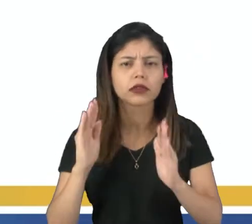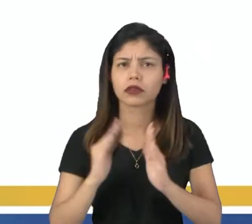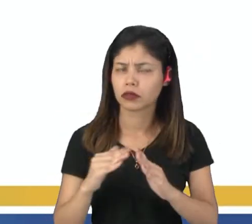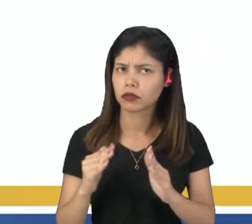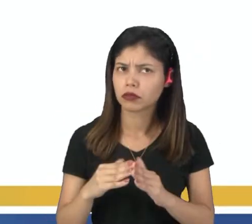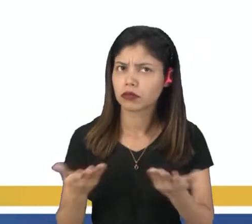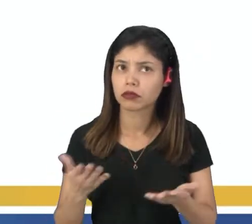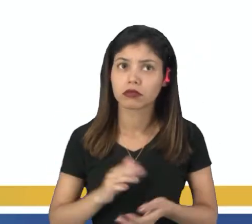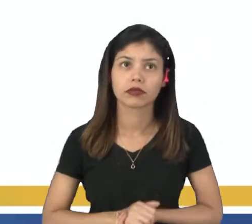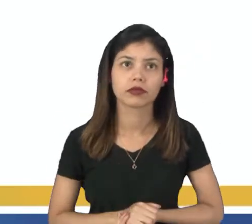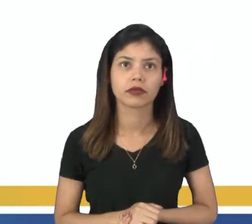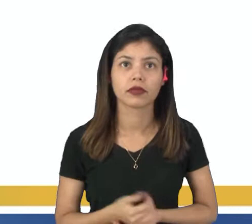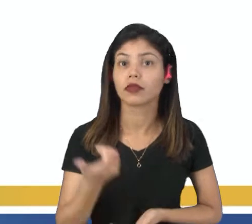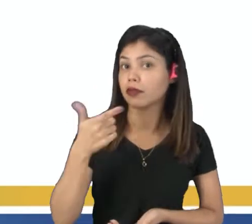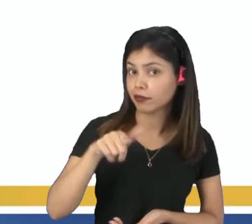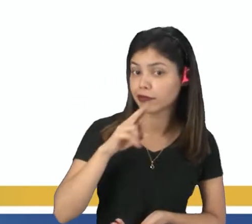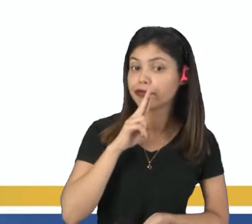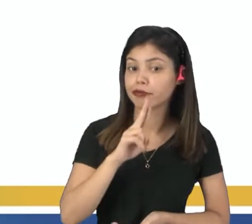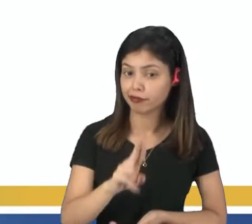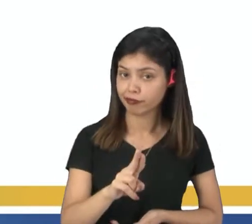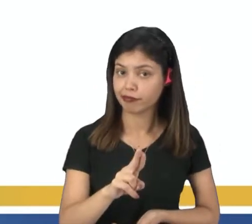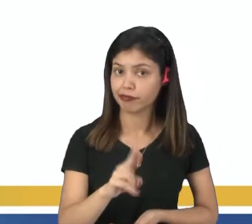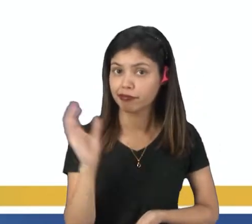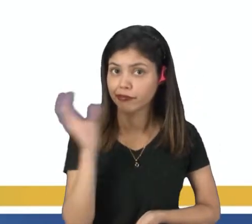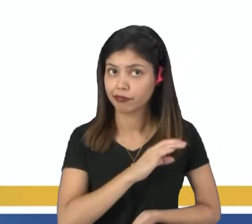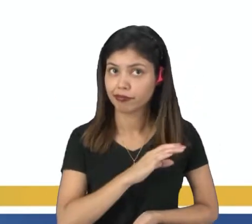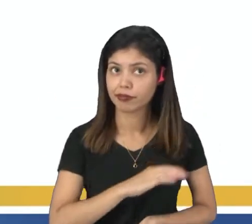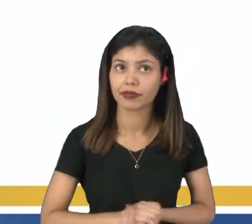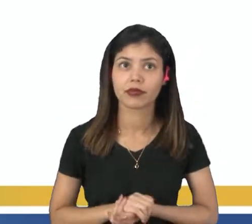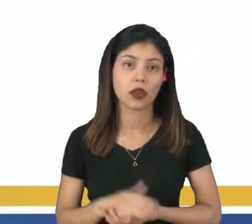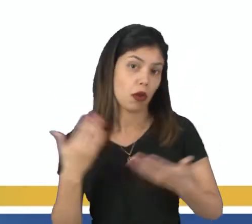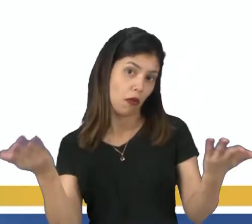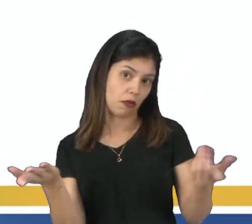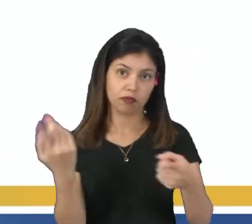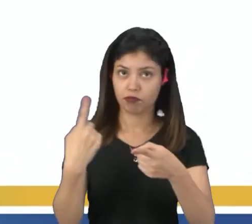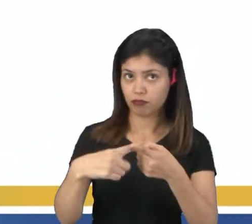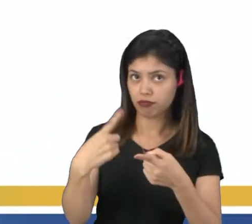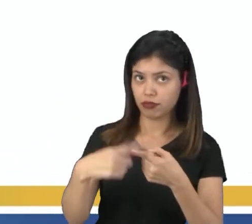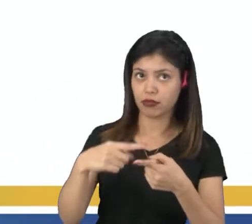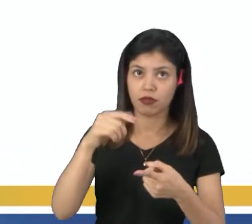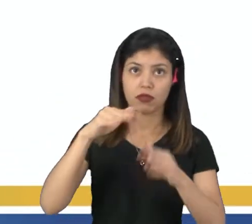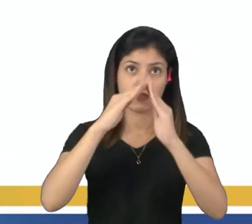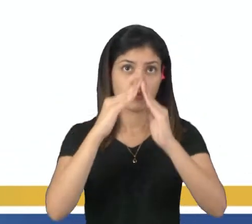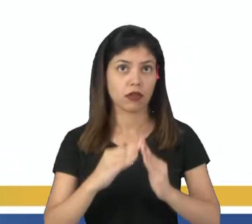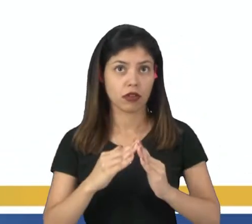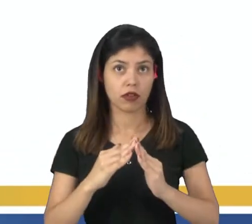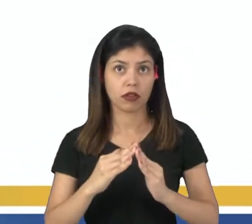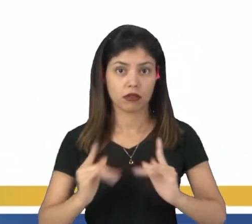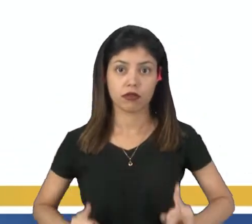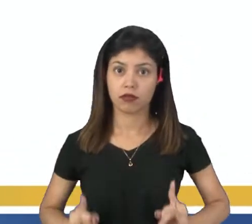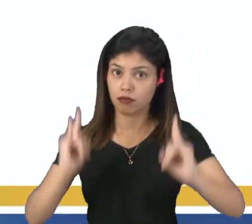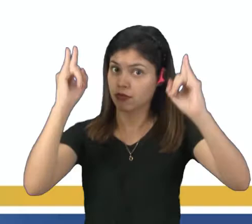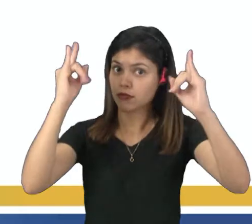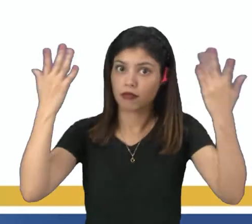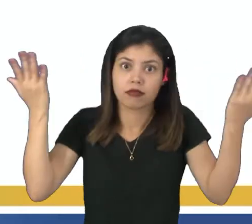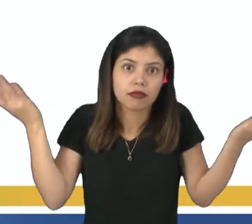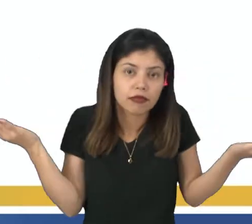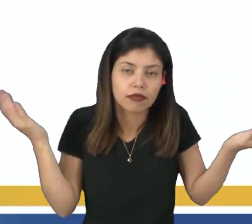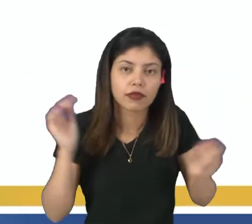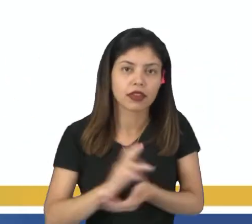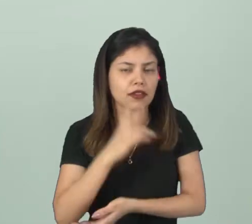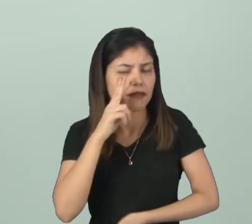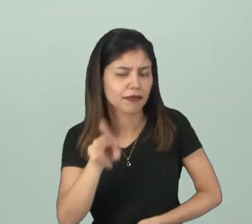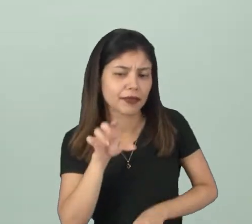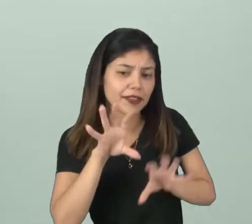os trabalhos de casa?" E ele rapidamente responde: "Ora, porque eu moro num apartamento."